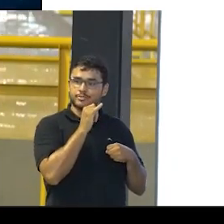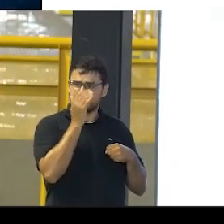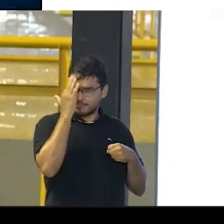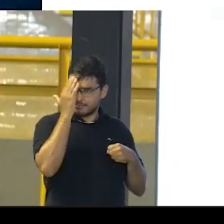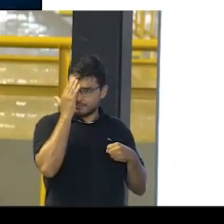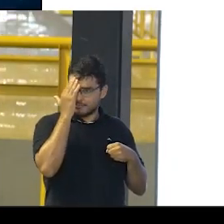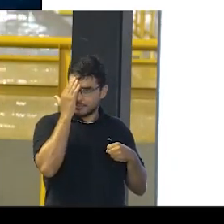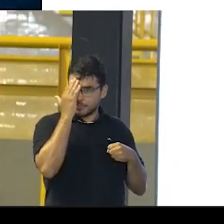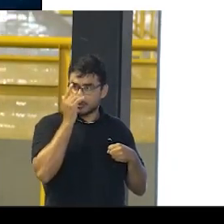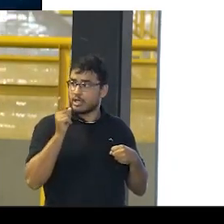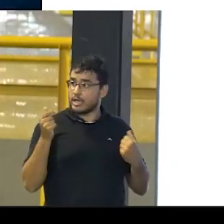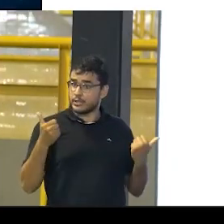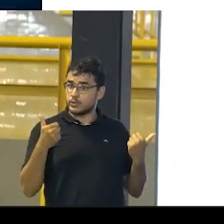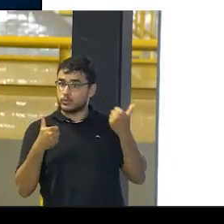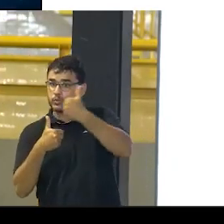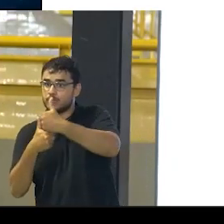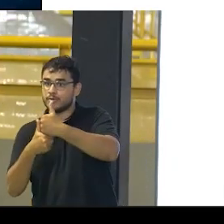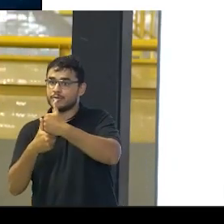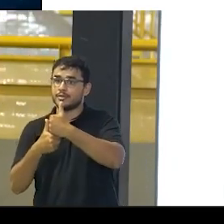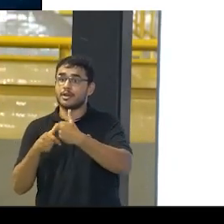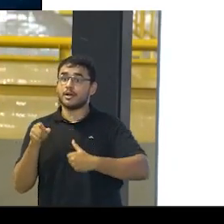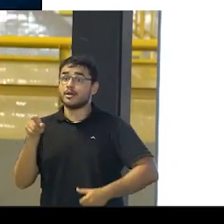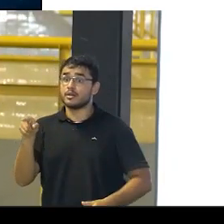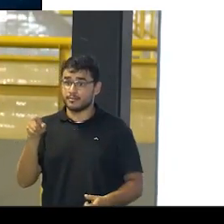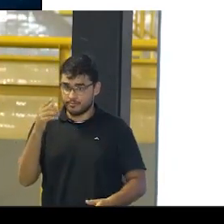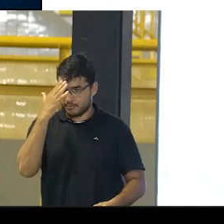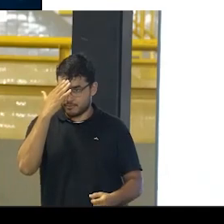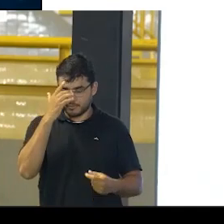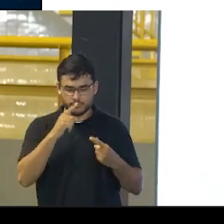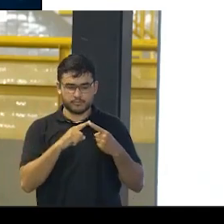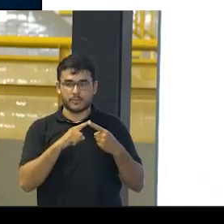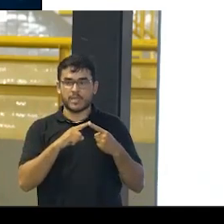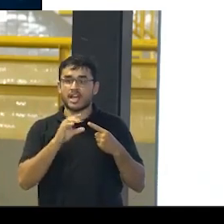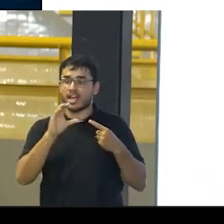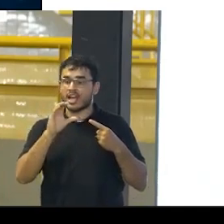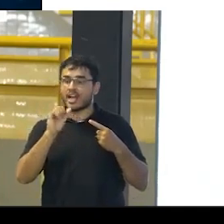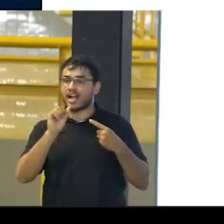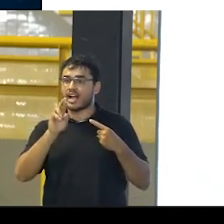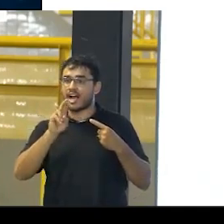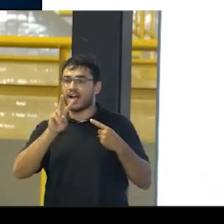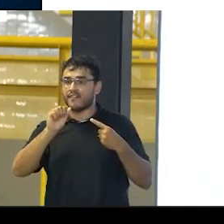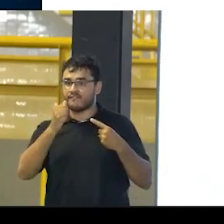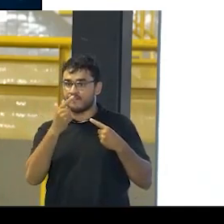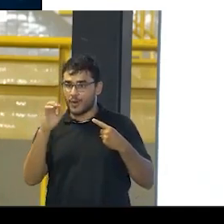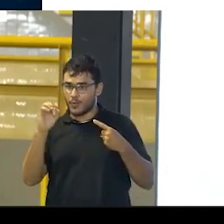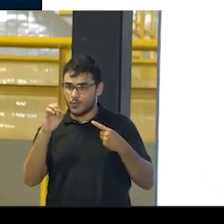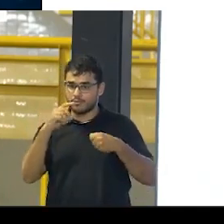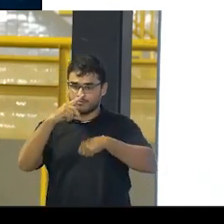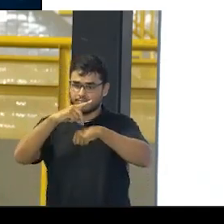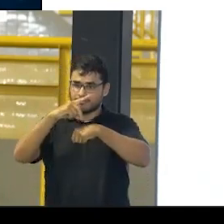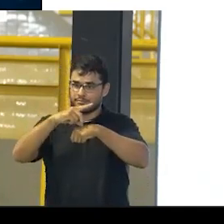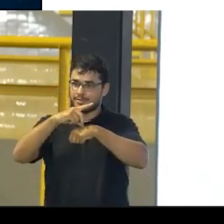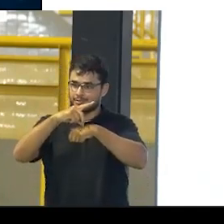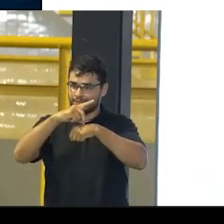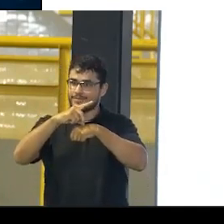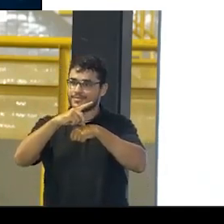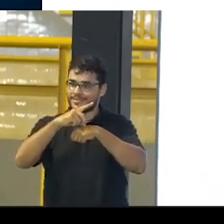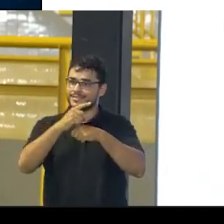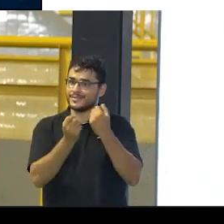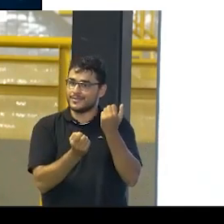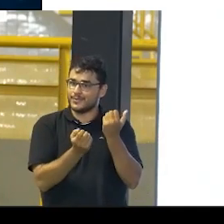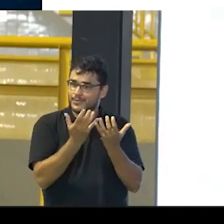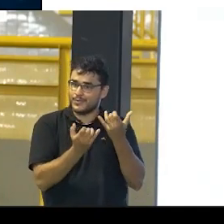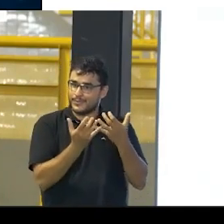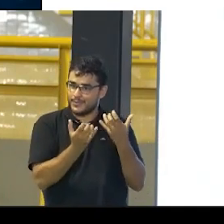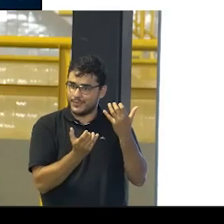as térmicas funcionam a carvão, que nós não temos, a gás, que nós não temos, e a óleo